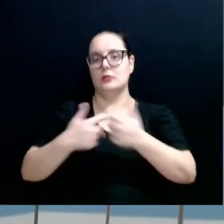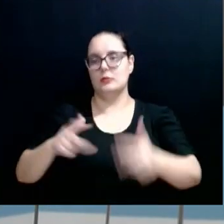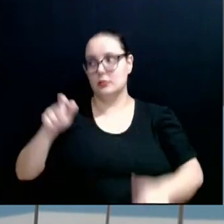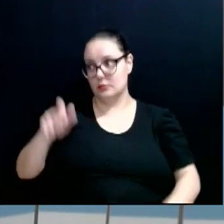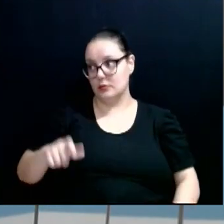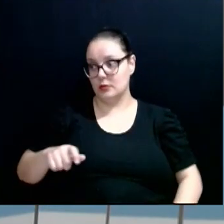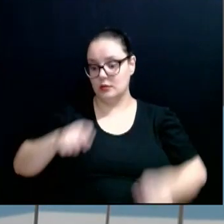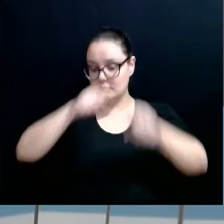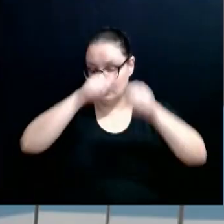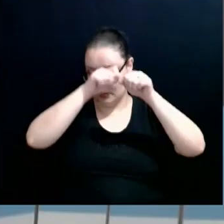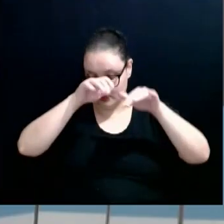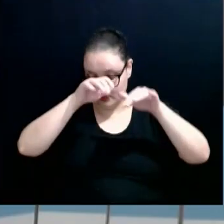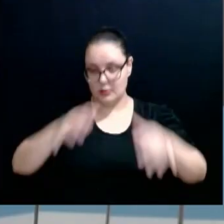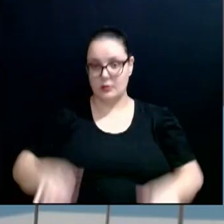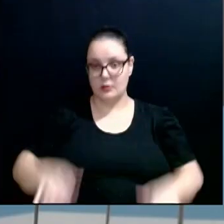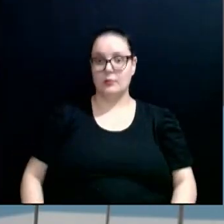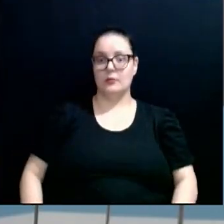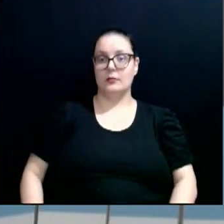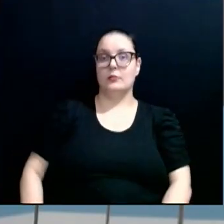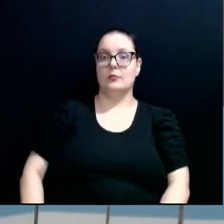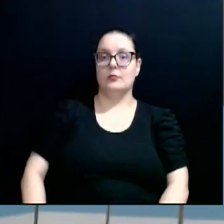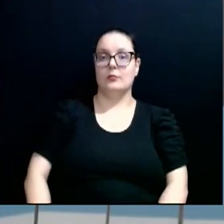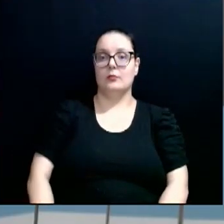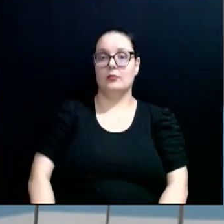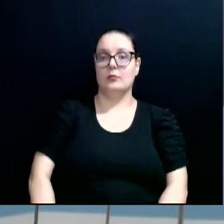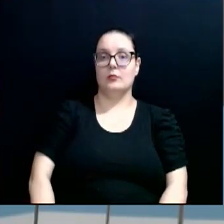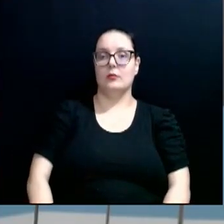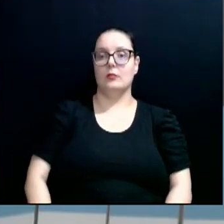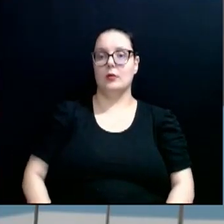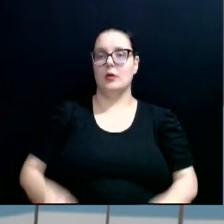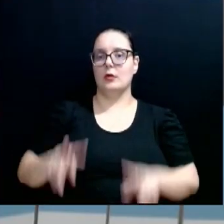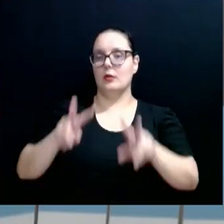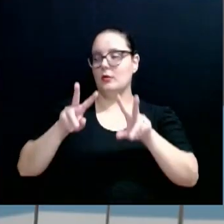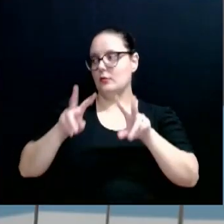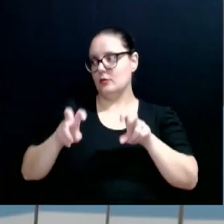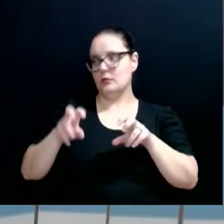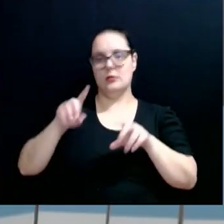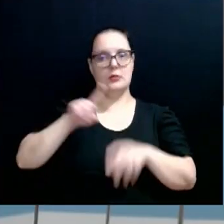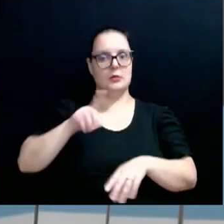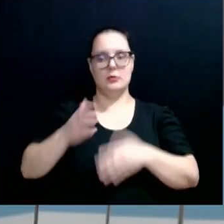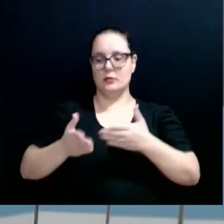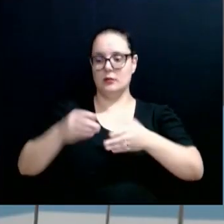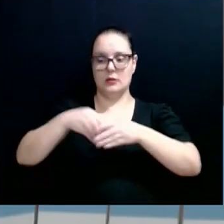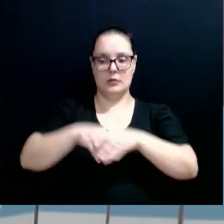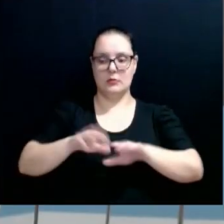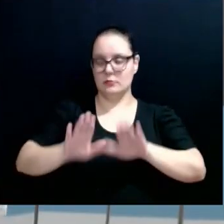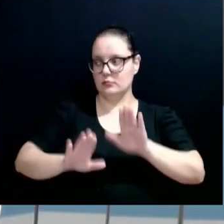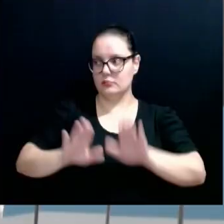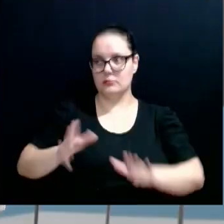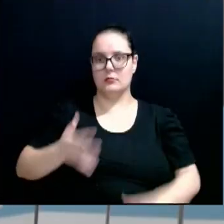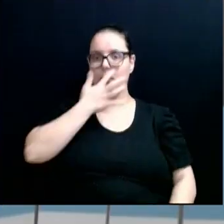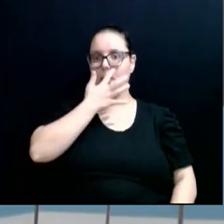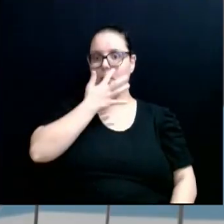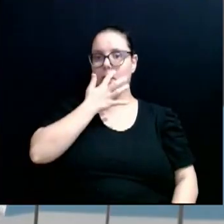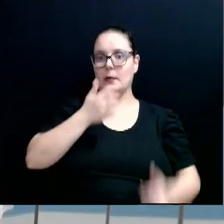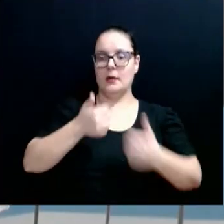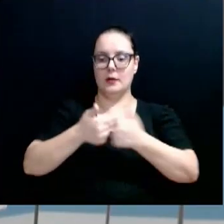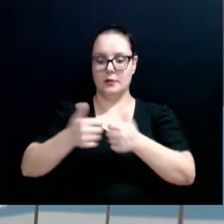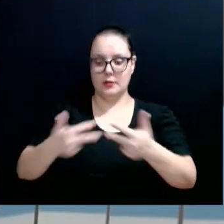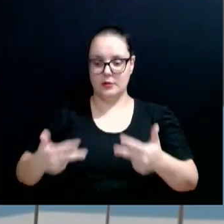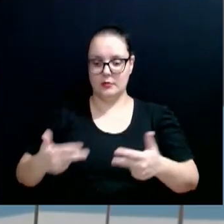esse é um tema que a gente não trata dentro da licitação. A licitação do transporte público ela vai tratar do